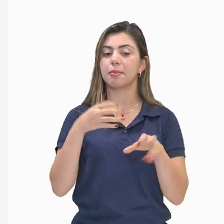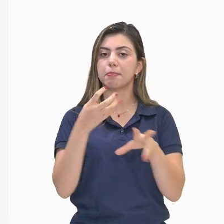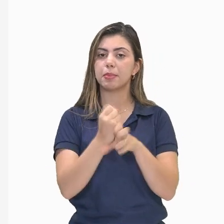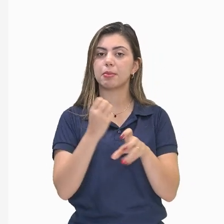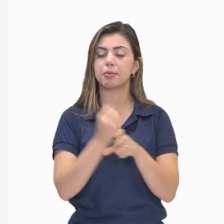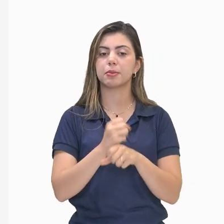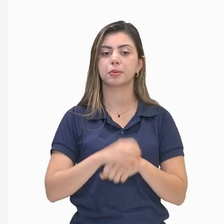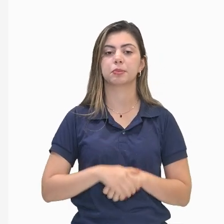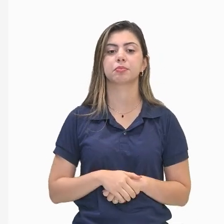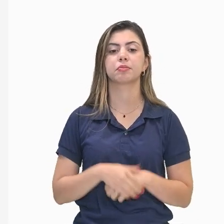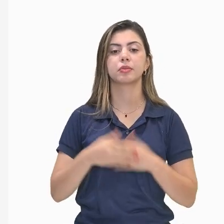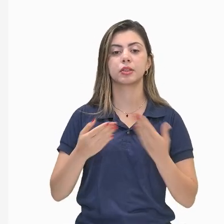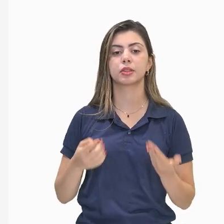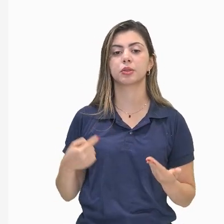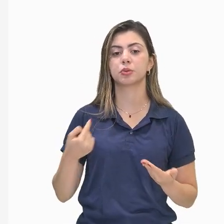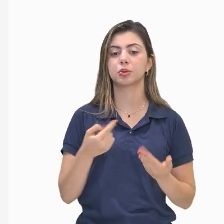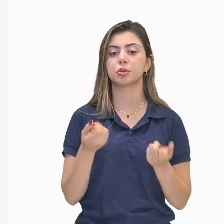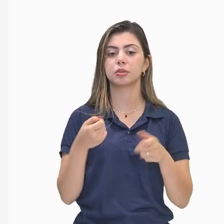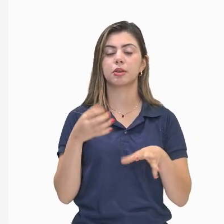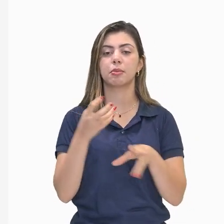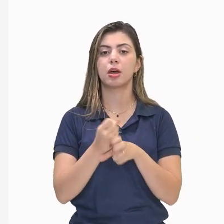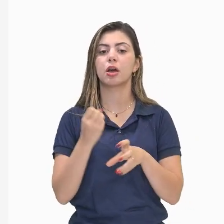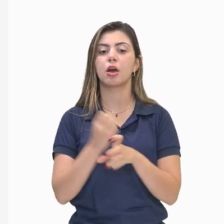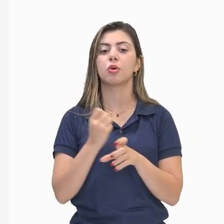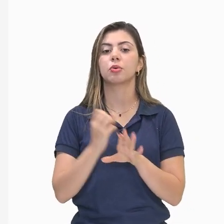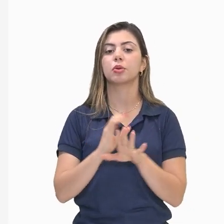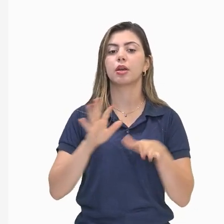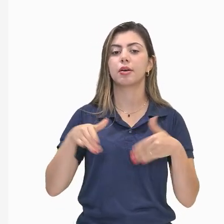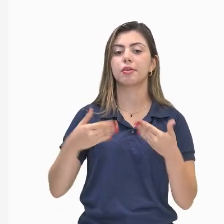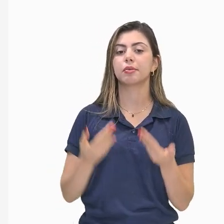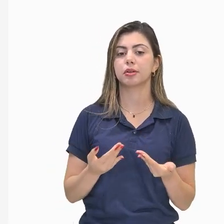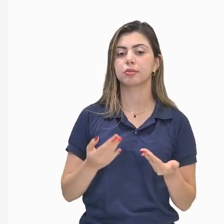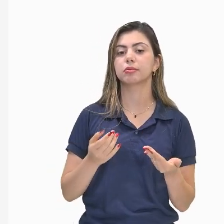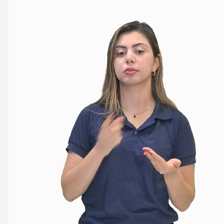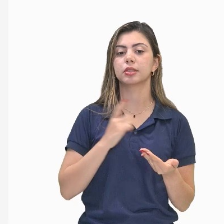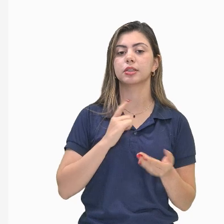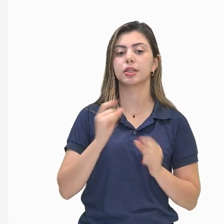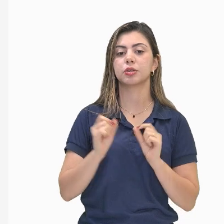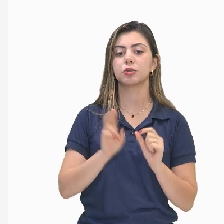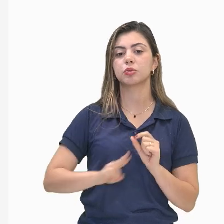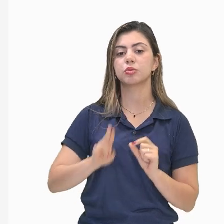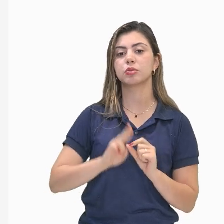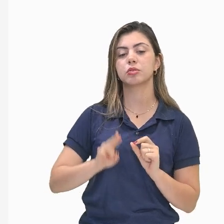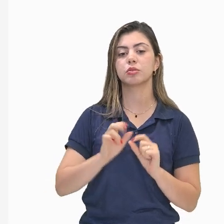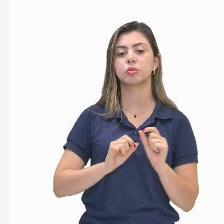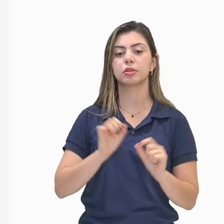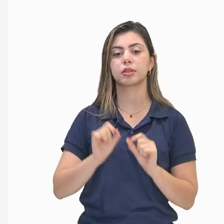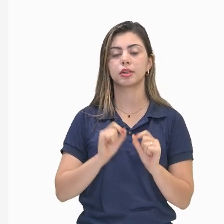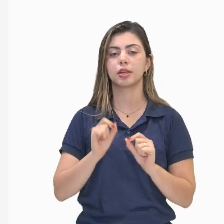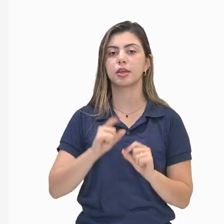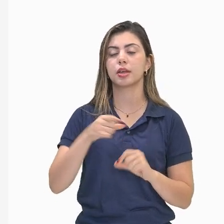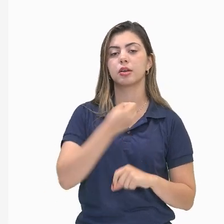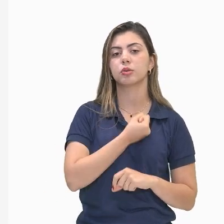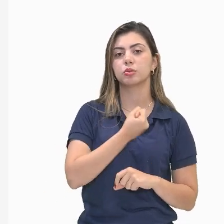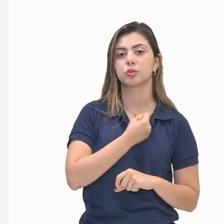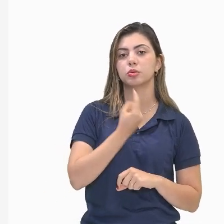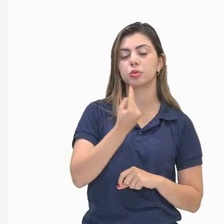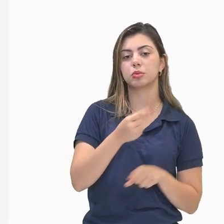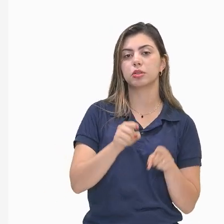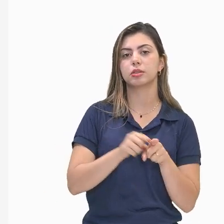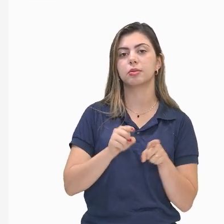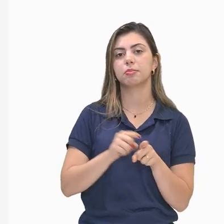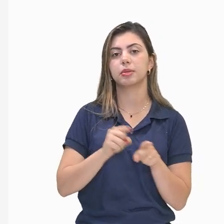E a unidade de medida dessa grandeza física, que é uma grandeza física escalar, ela só precisa de um número e uma unidade de